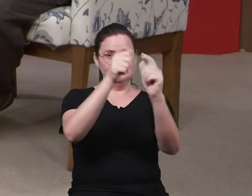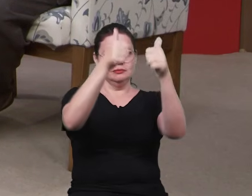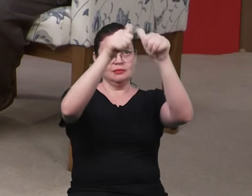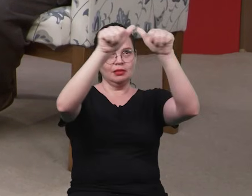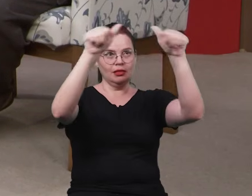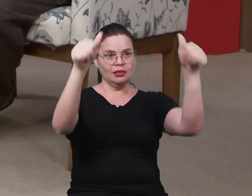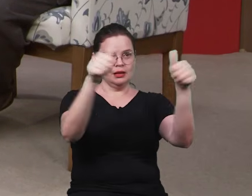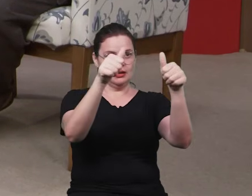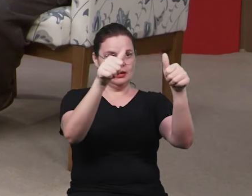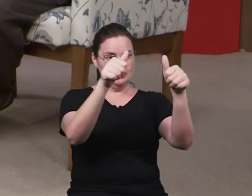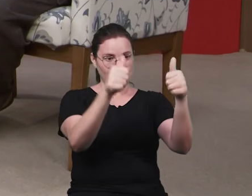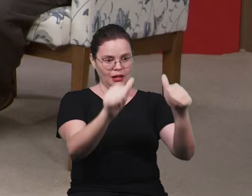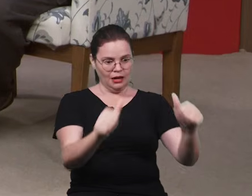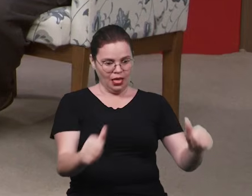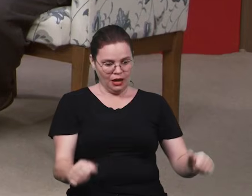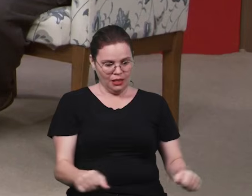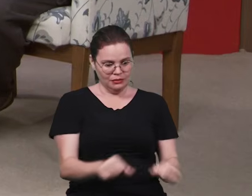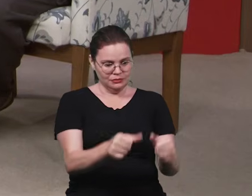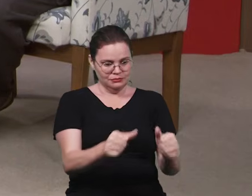ouro, termina com barro, né?